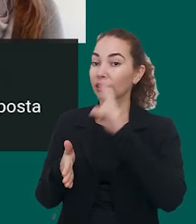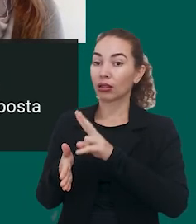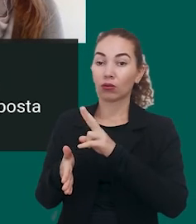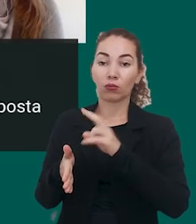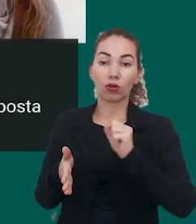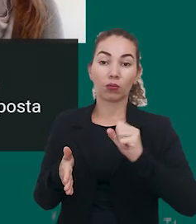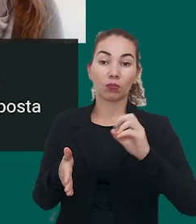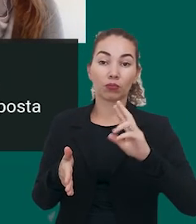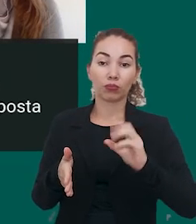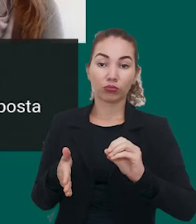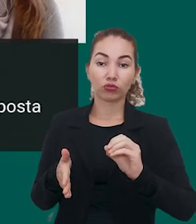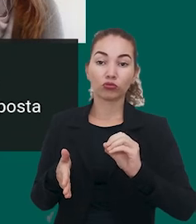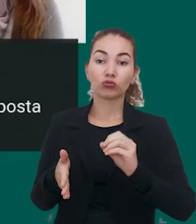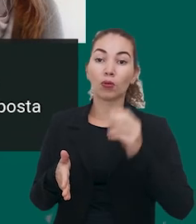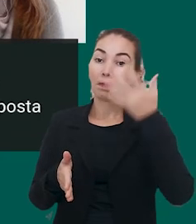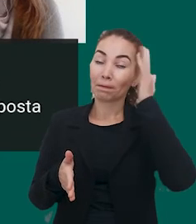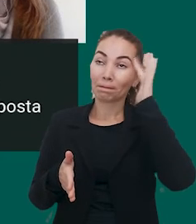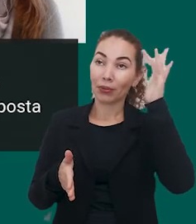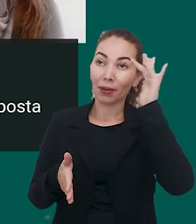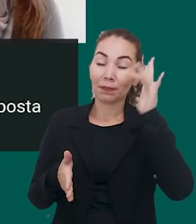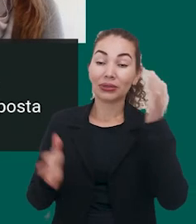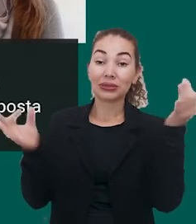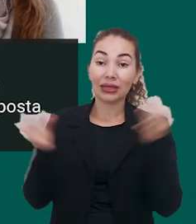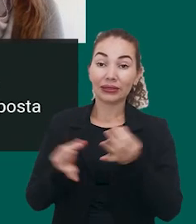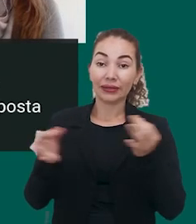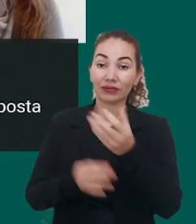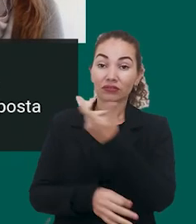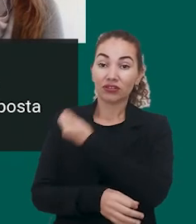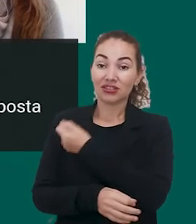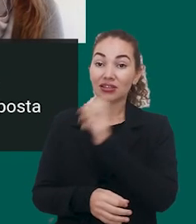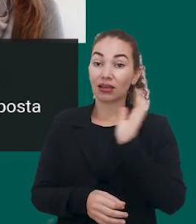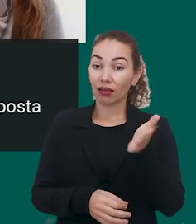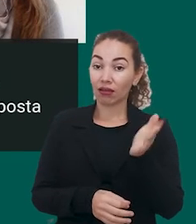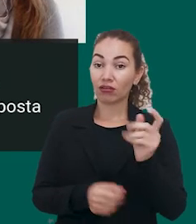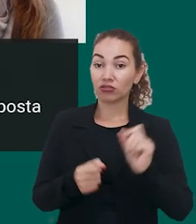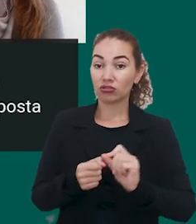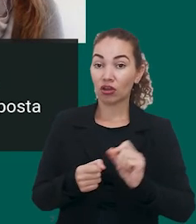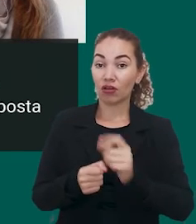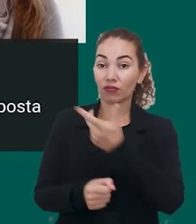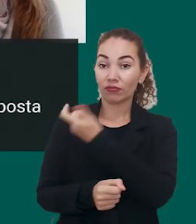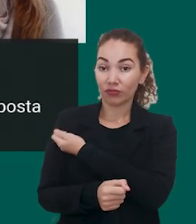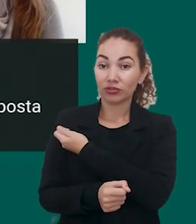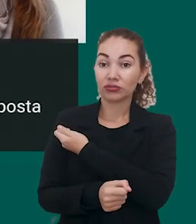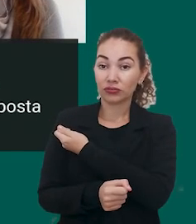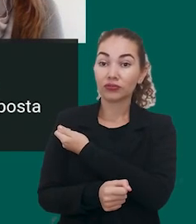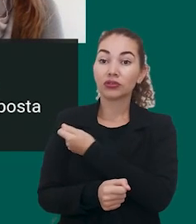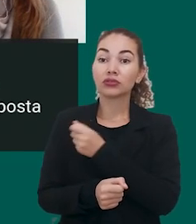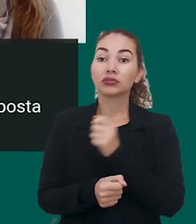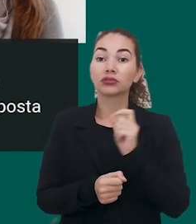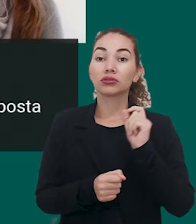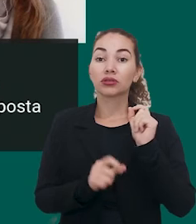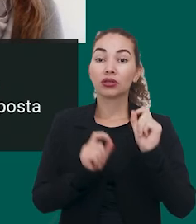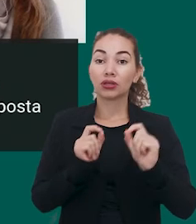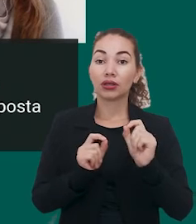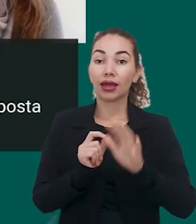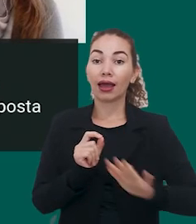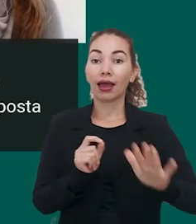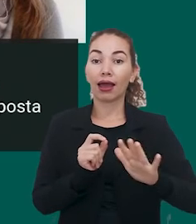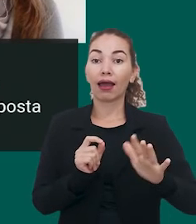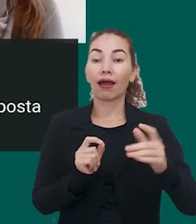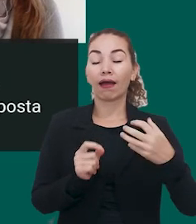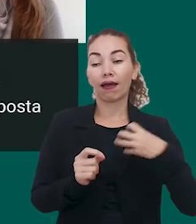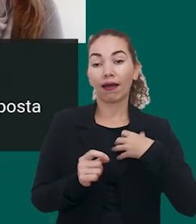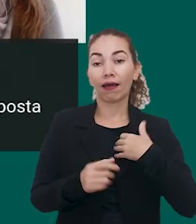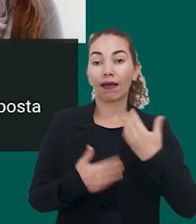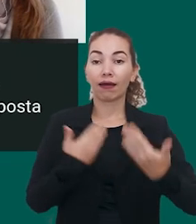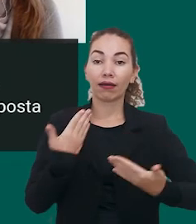para pensar em eficácia vacinal, tá? Então, quem já tomou a vacina, por exemplo, eu já tomei, não adianta coletar uma sorologia e falar, eu sou imune porque eu tenho a